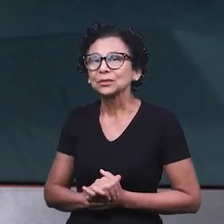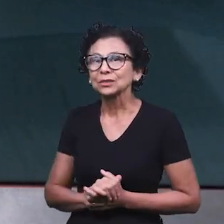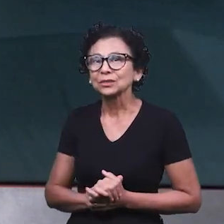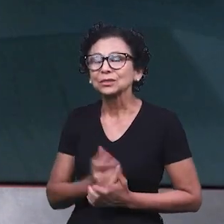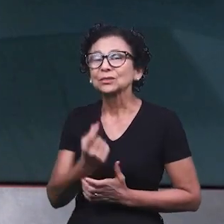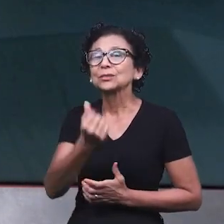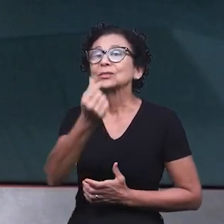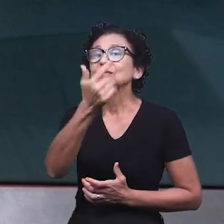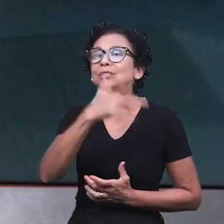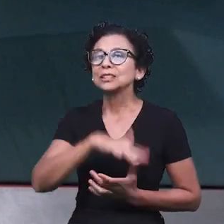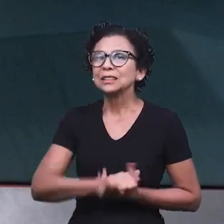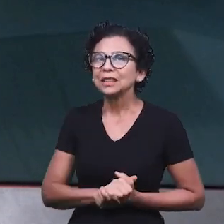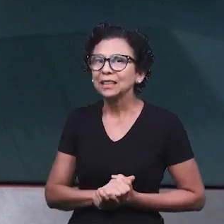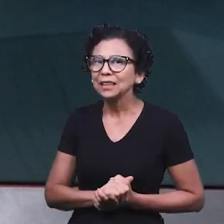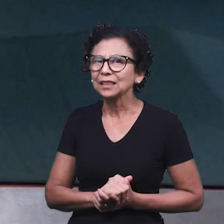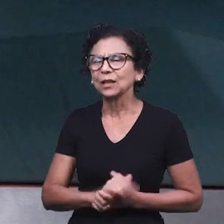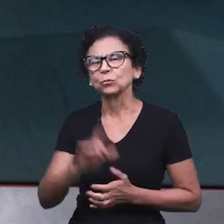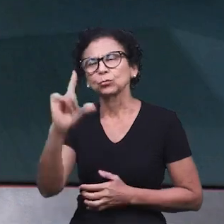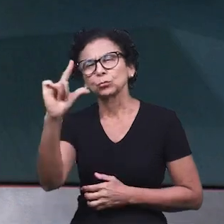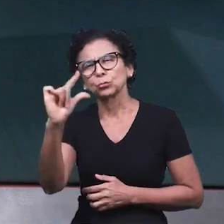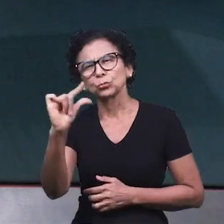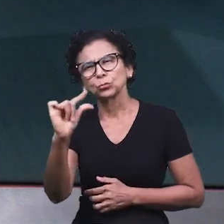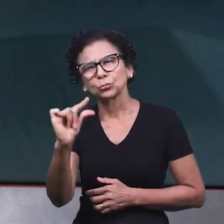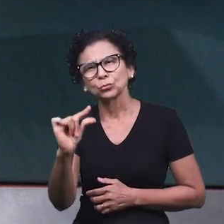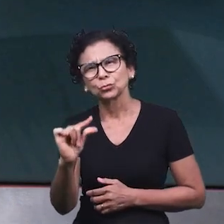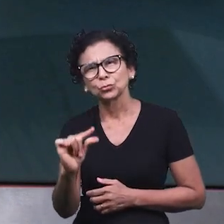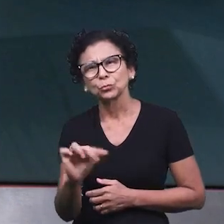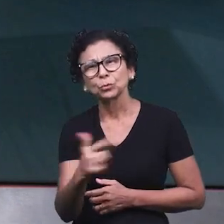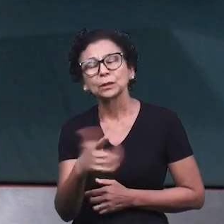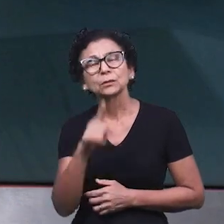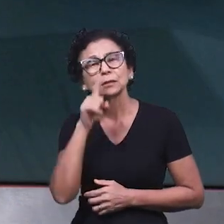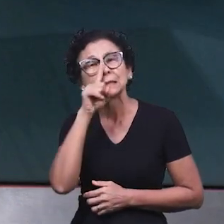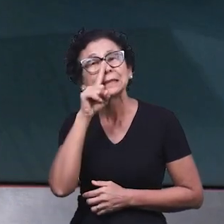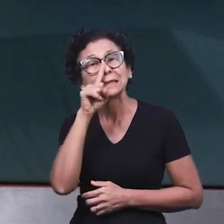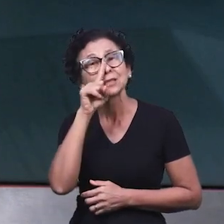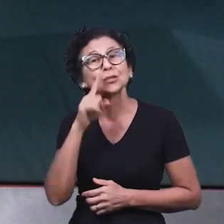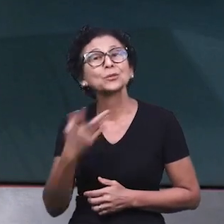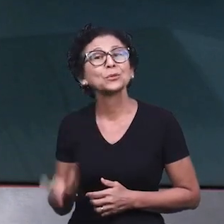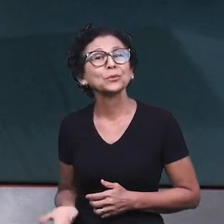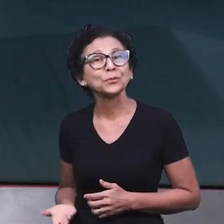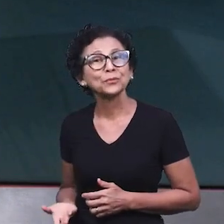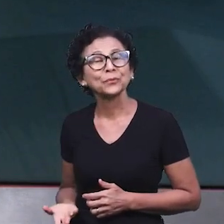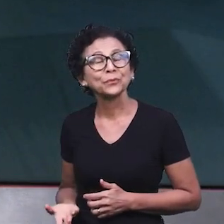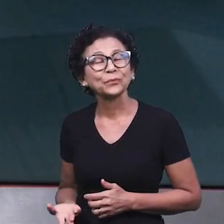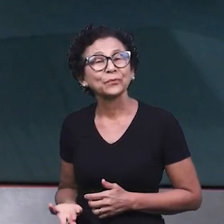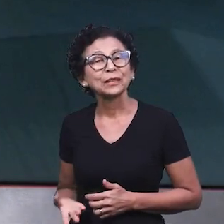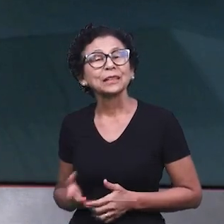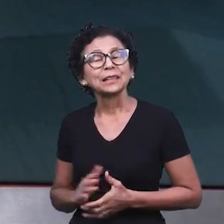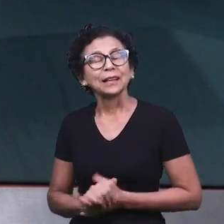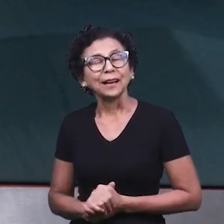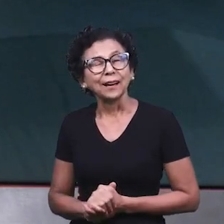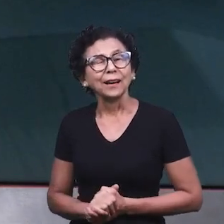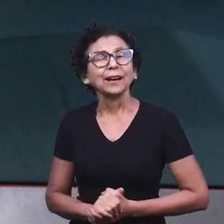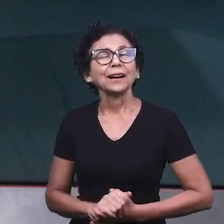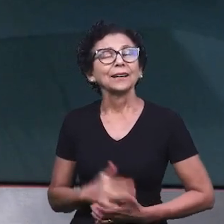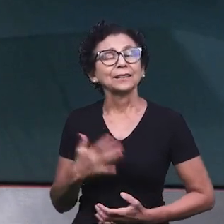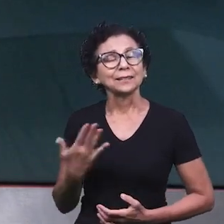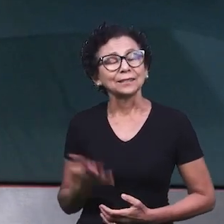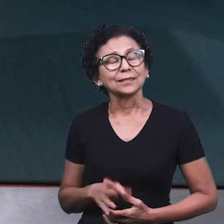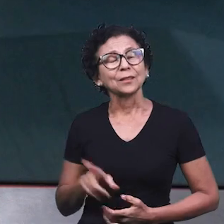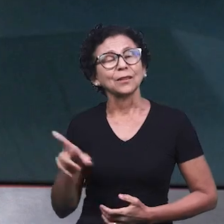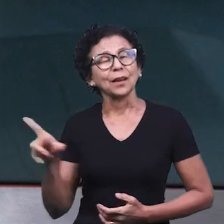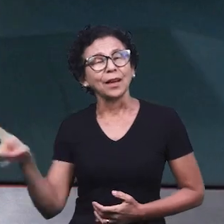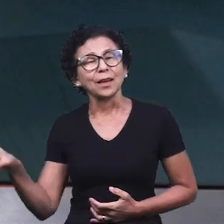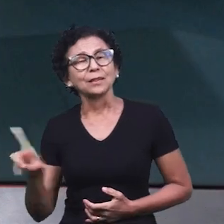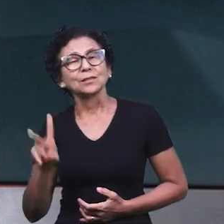de juros desse valor, ela é muito mais reduzida porque não tem o risco. Aí aquele valor da